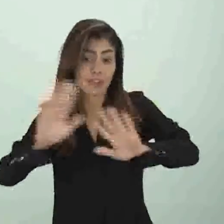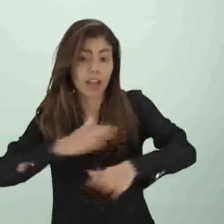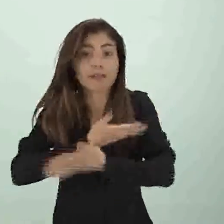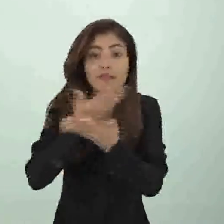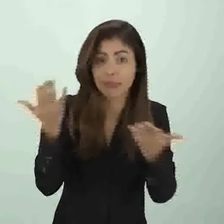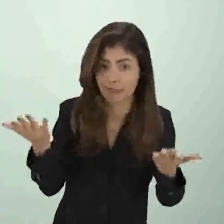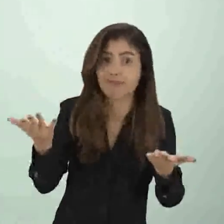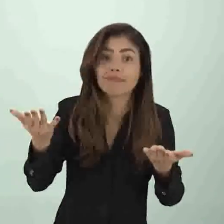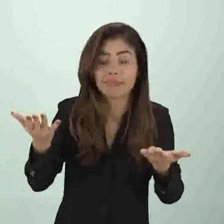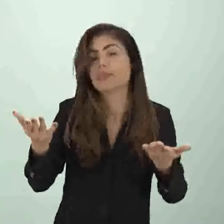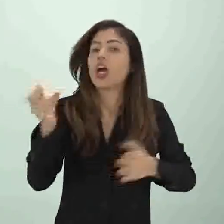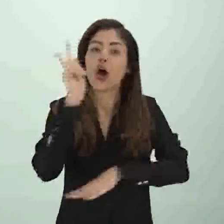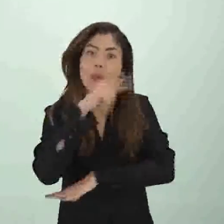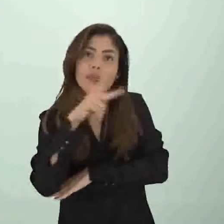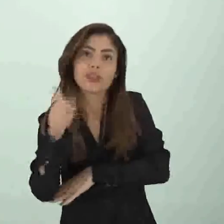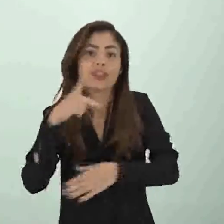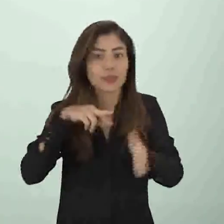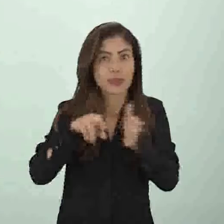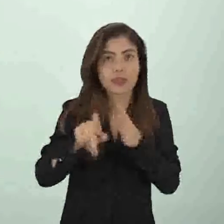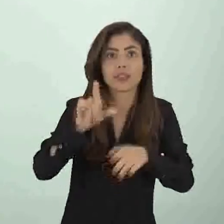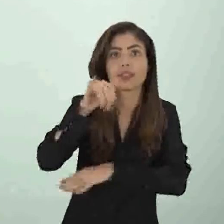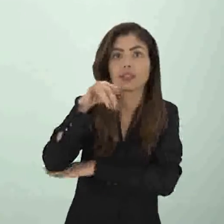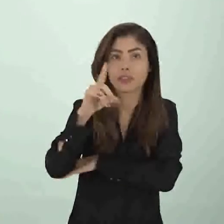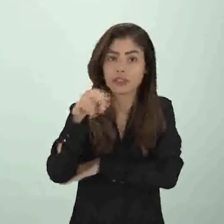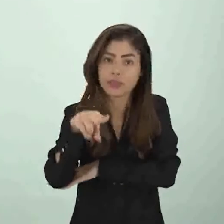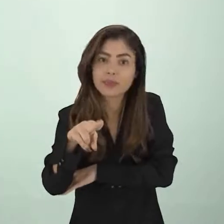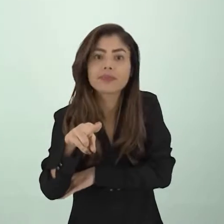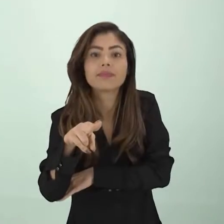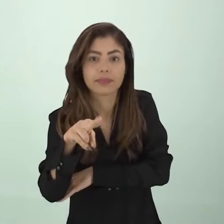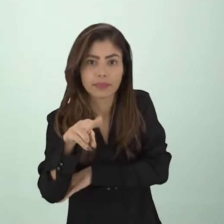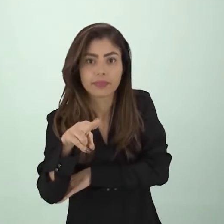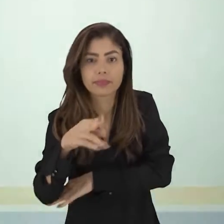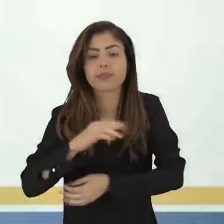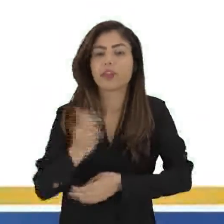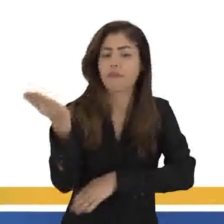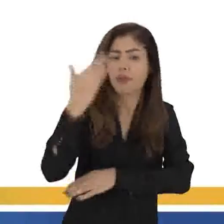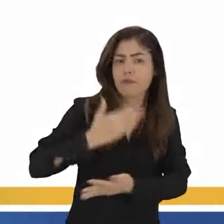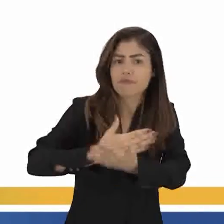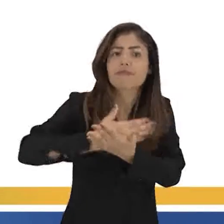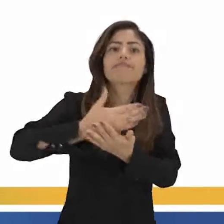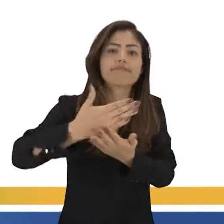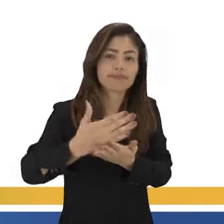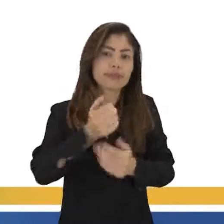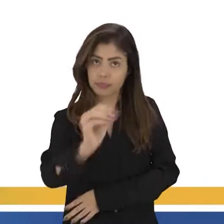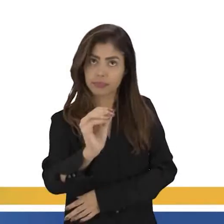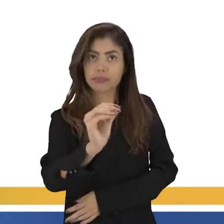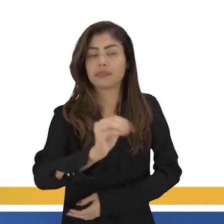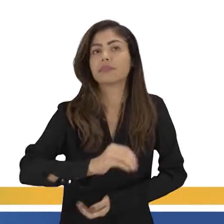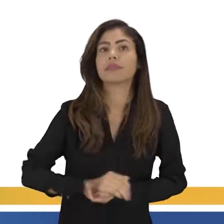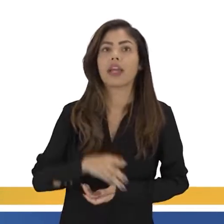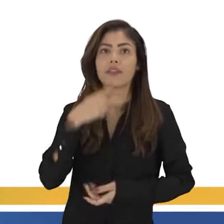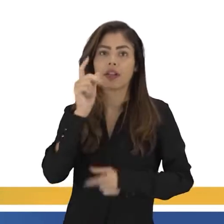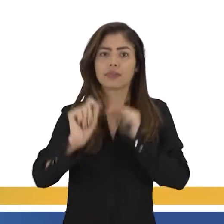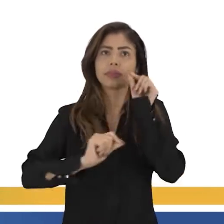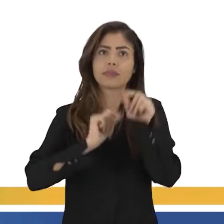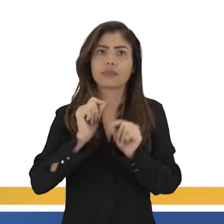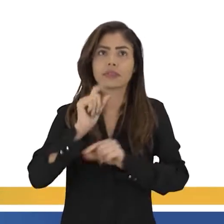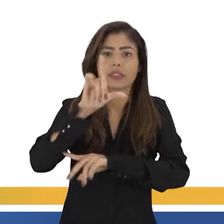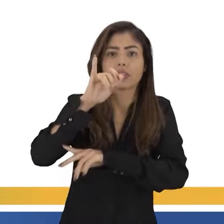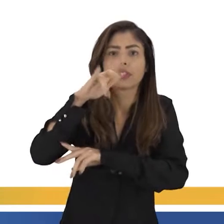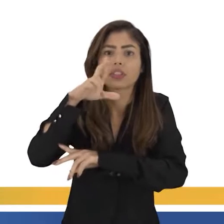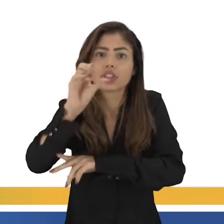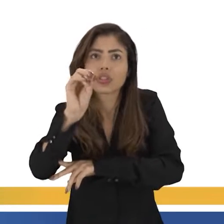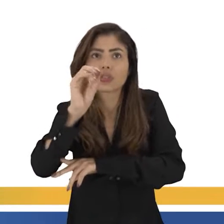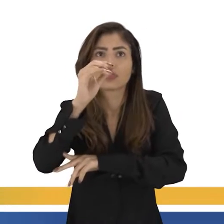Olá pessoal, eu sou o professor de Biologia Lyndon Johnson. Vamos iniciar a aula que ela vai falar sobre os